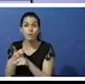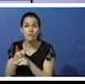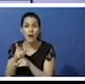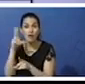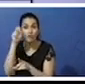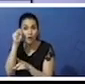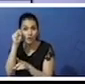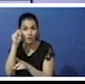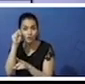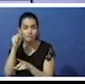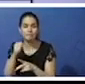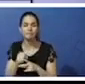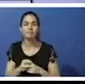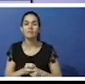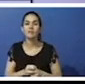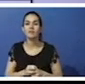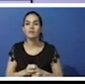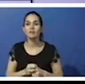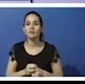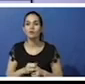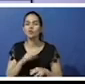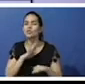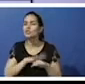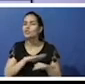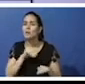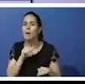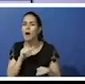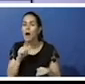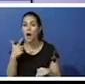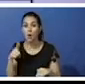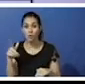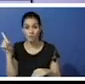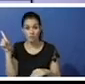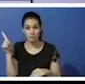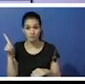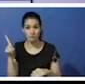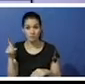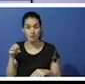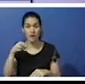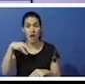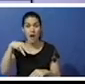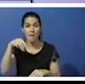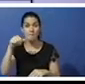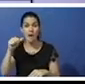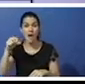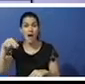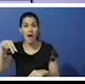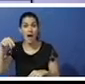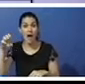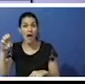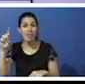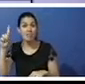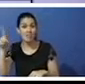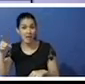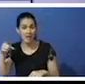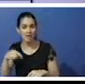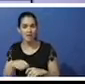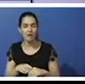mais forte. Então, vamos chamar a palavra. Vamos para a última aqui? Olha a palavra mané. Vamos chamar o